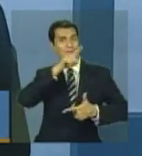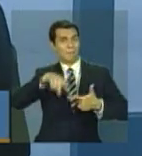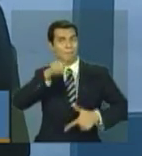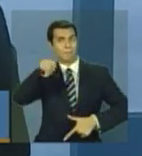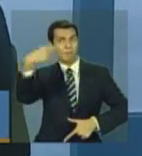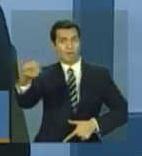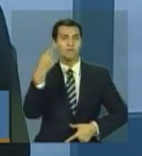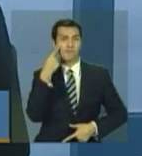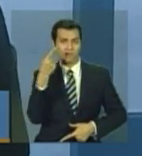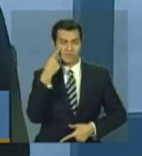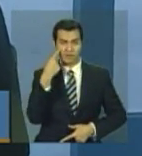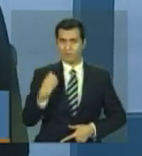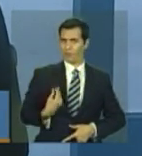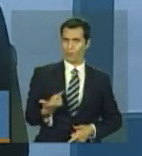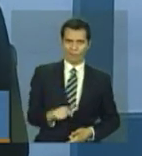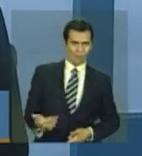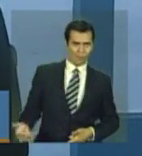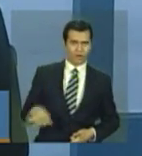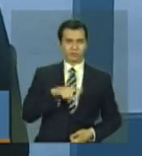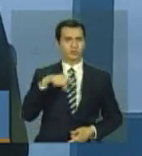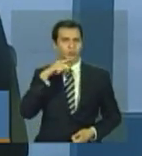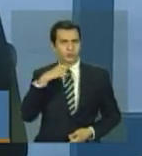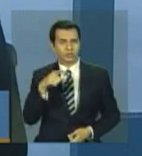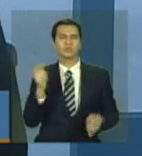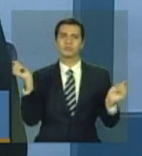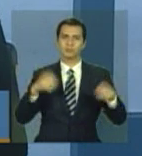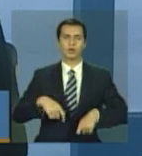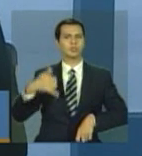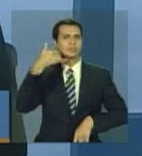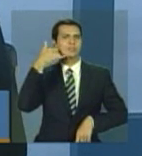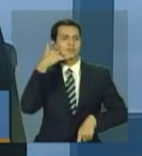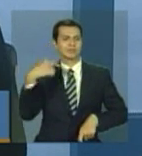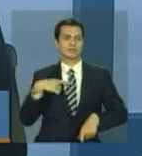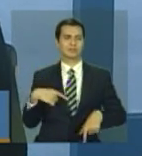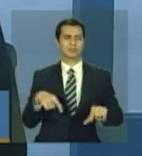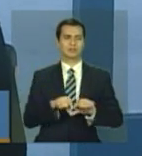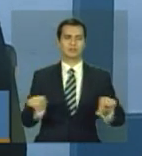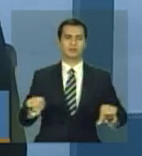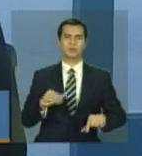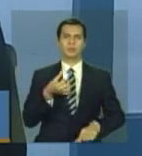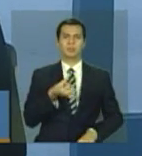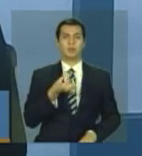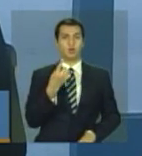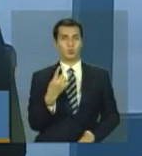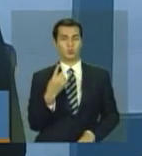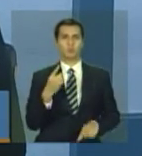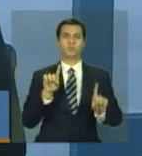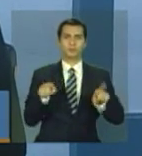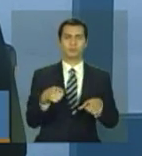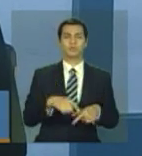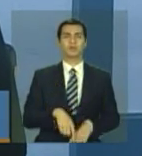for assistir a teleconferência e tiver dúvidas, pode ligar nos telefones